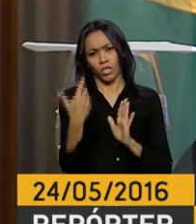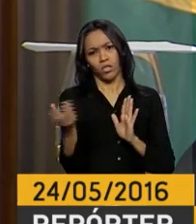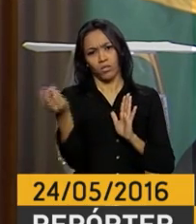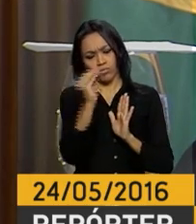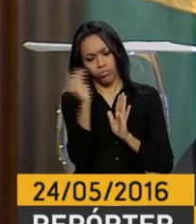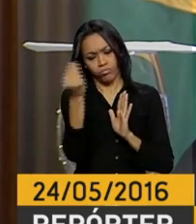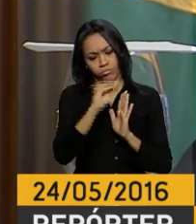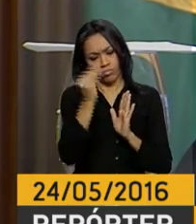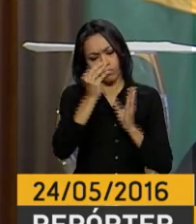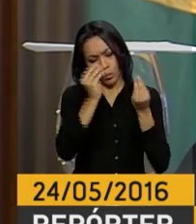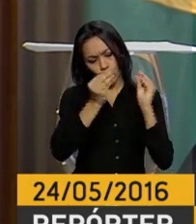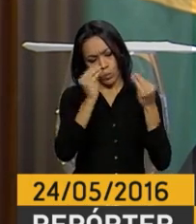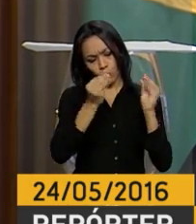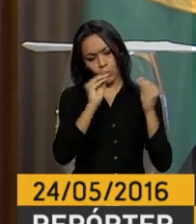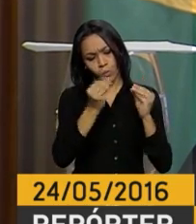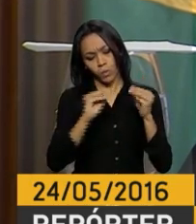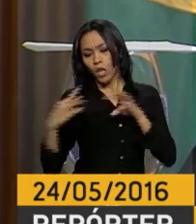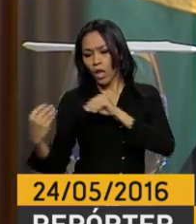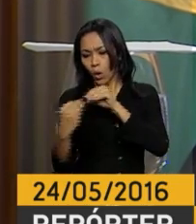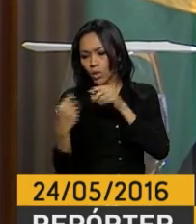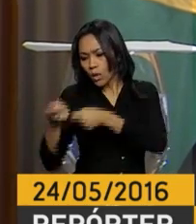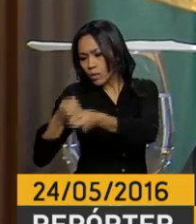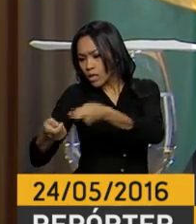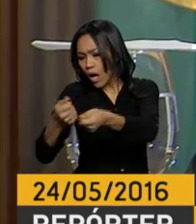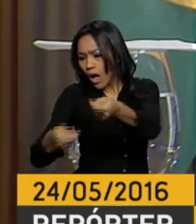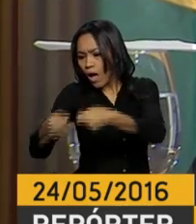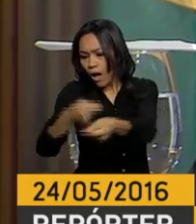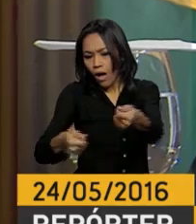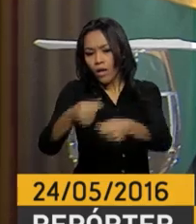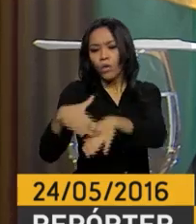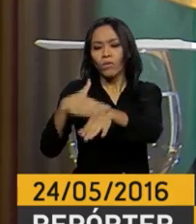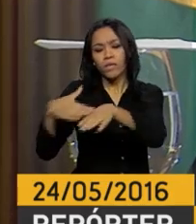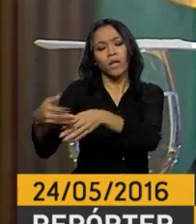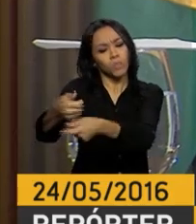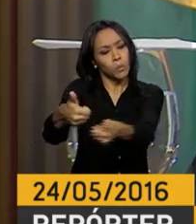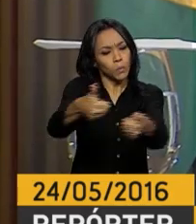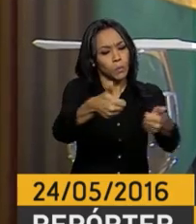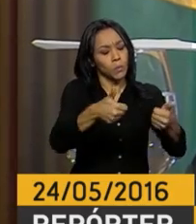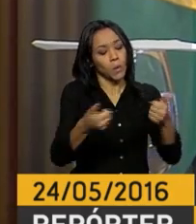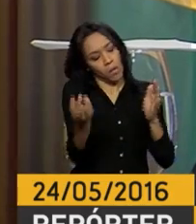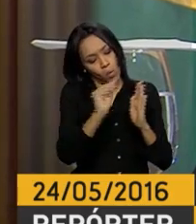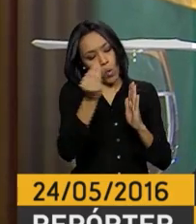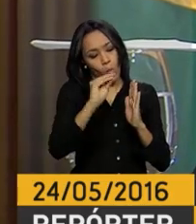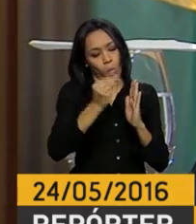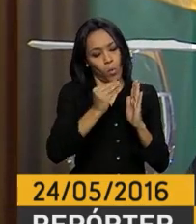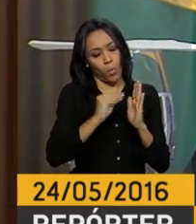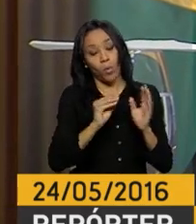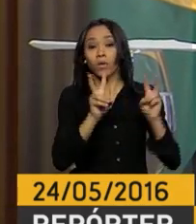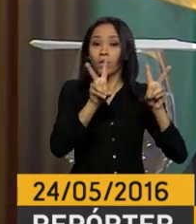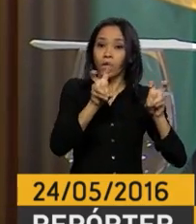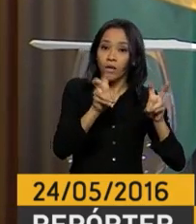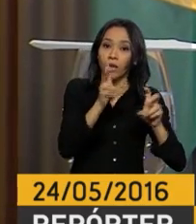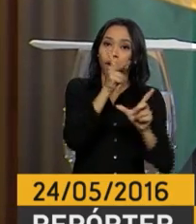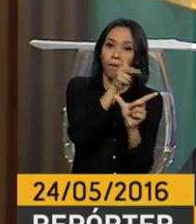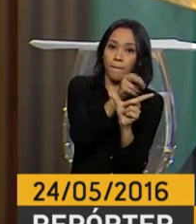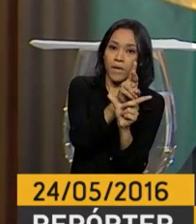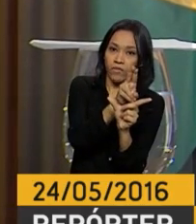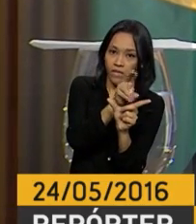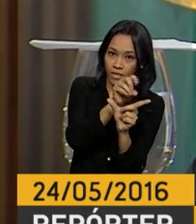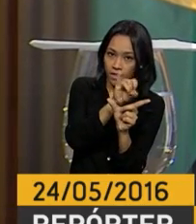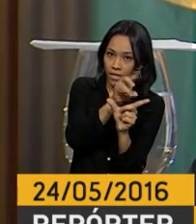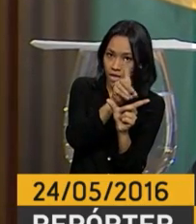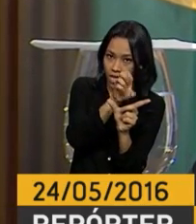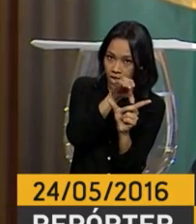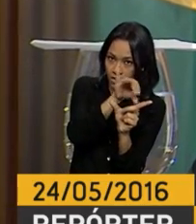estão sendo conversadas, negociadas, examinadas, tal como disse em relação à Previdência, outras tantas virão à luz